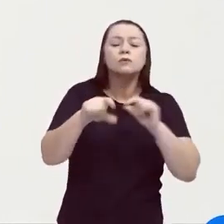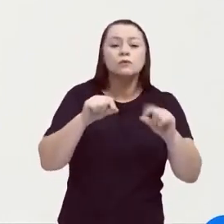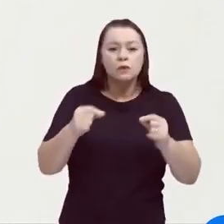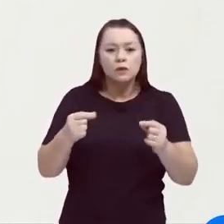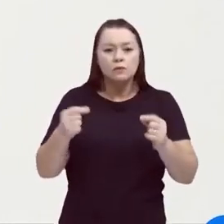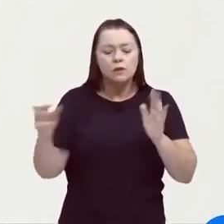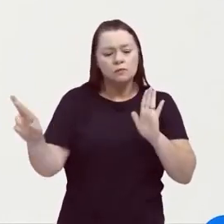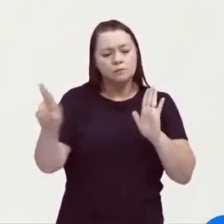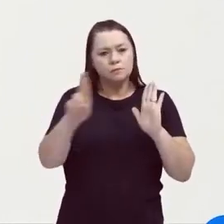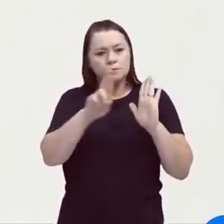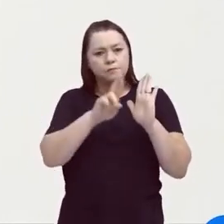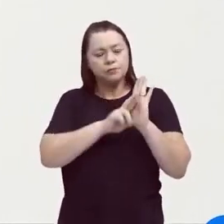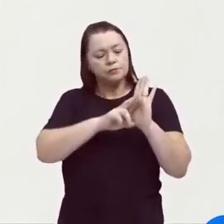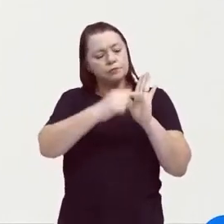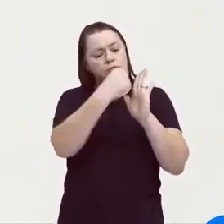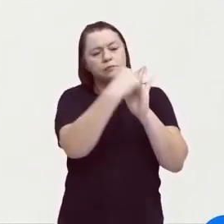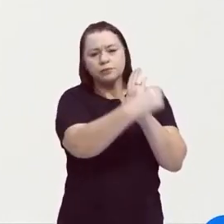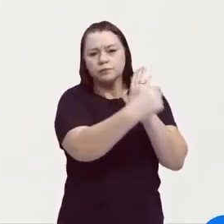em uma lista.